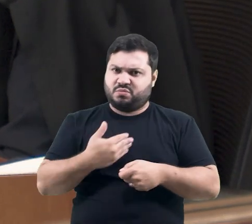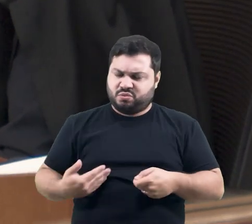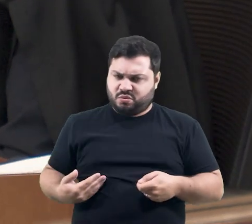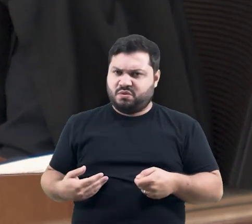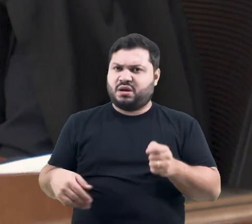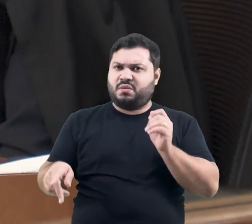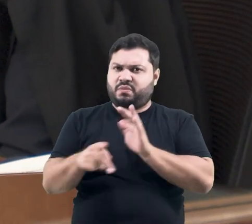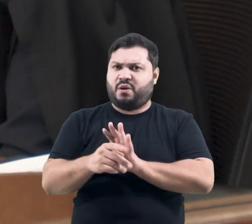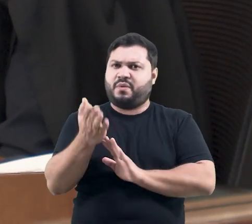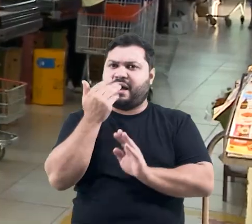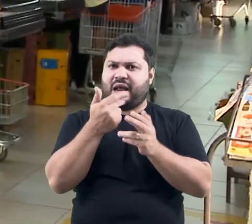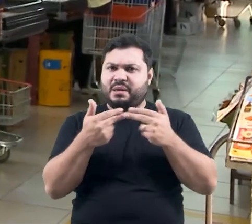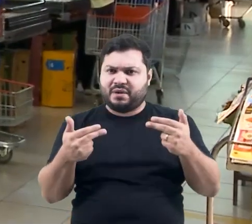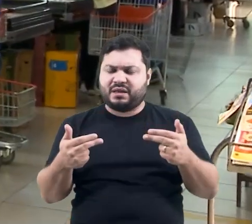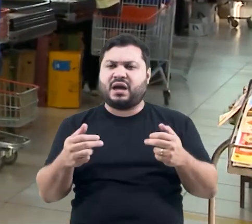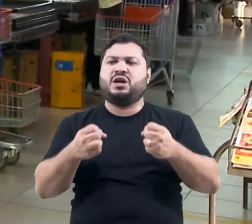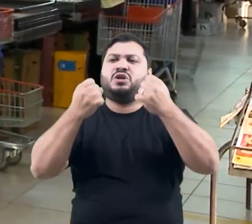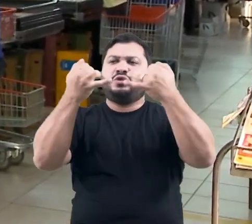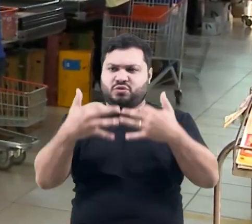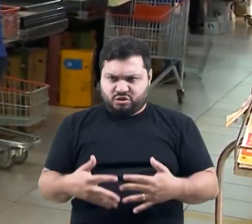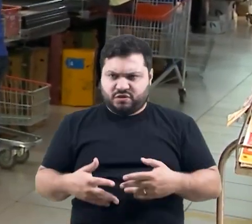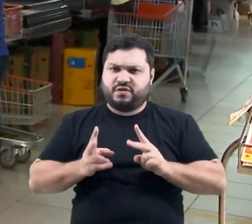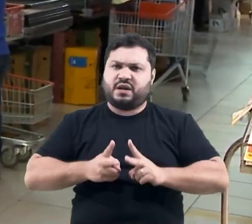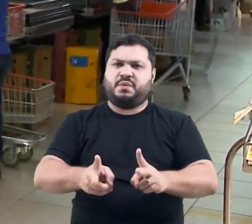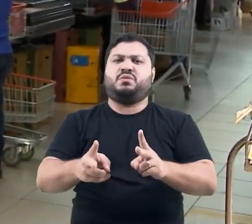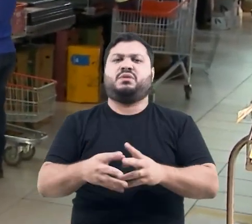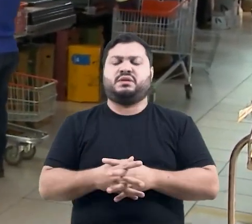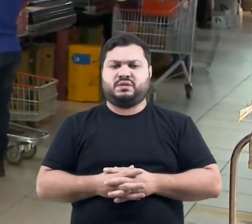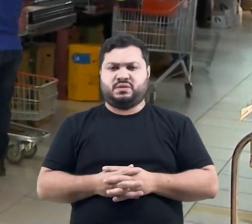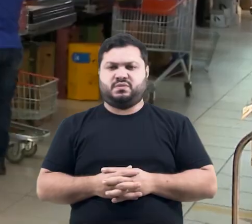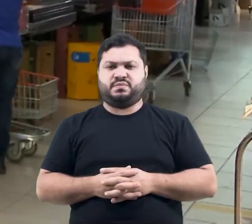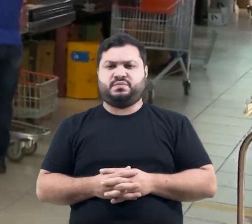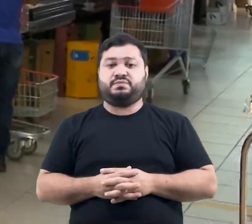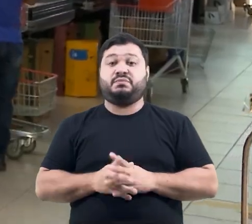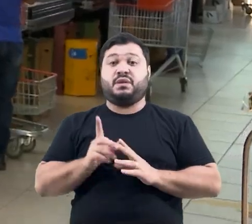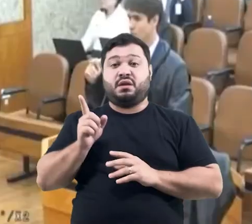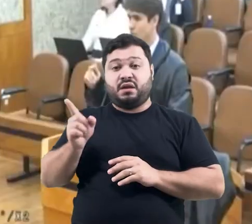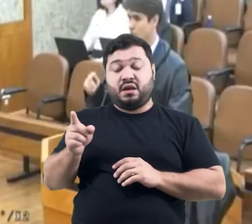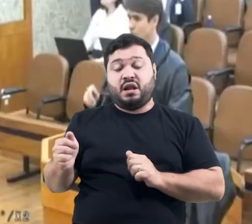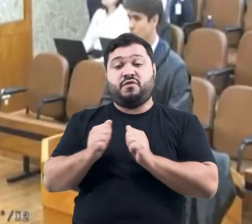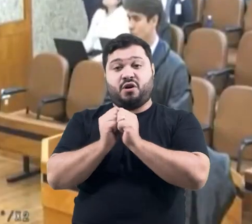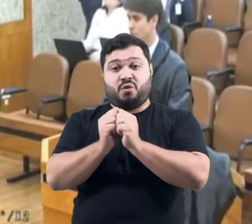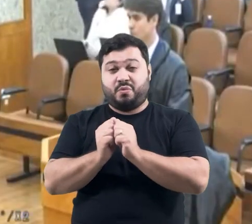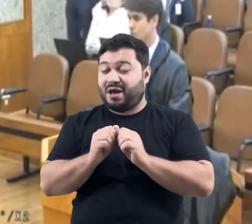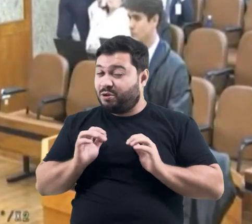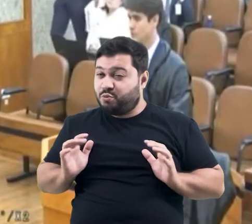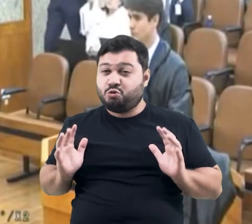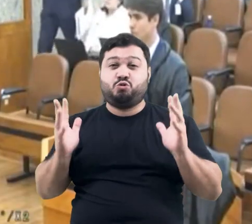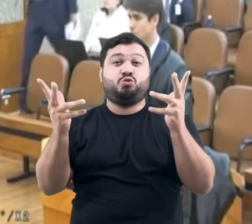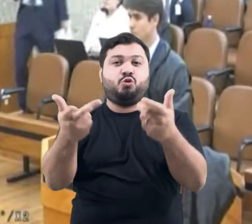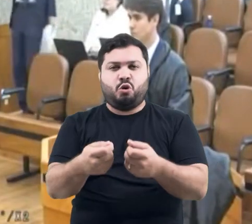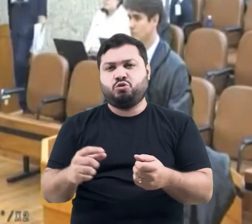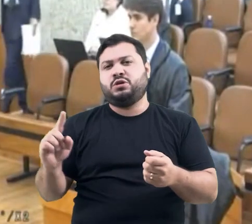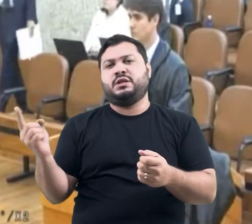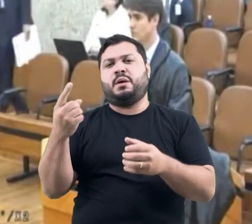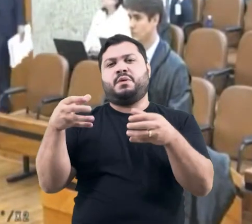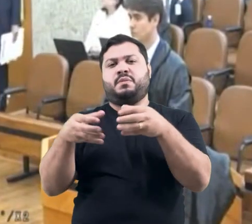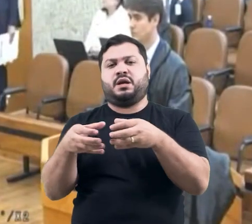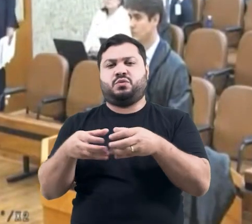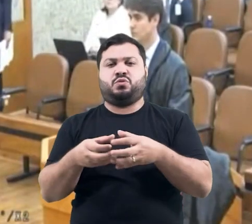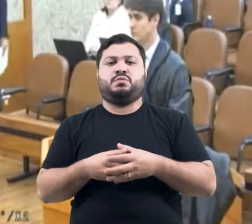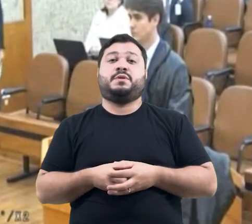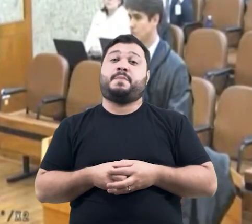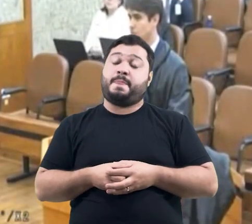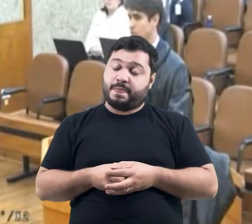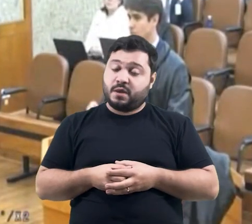pela administração pública de natureza alimentar justifica a manutenção da sentença. Ele foi acompanhado por unanimidade